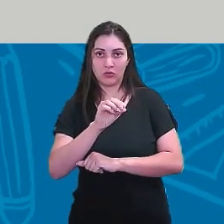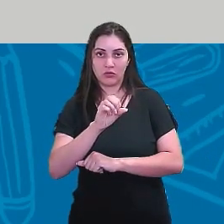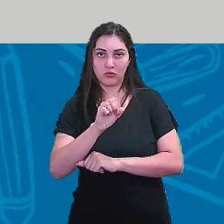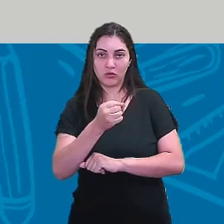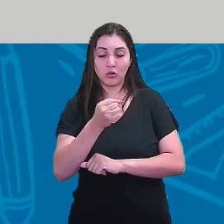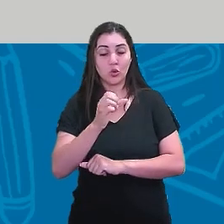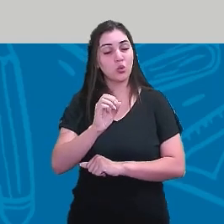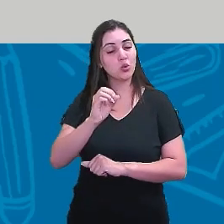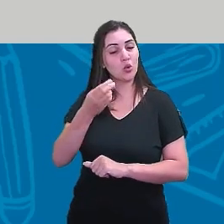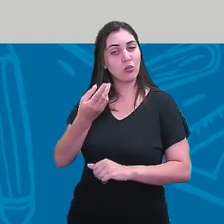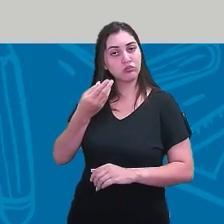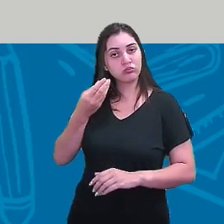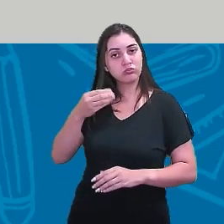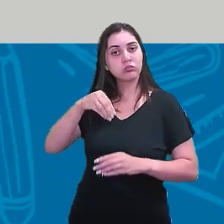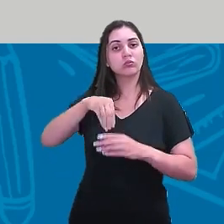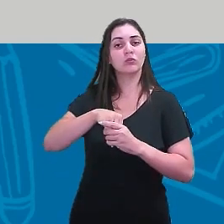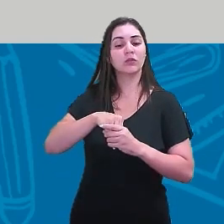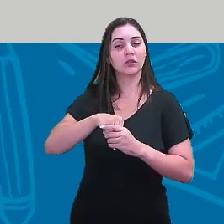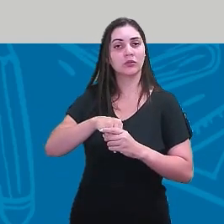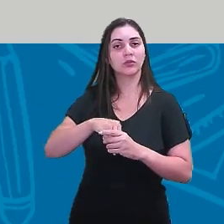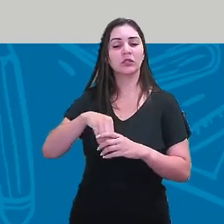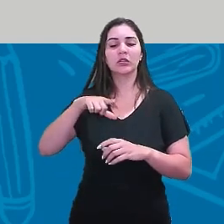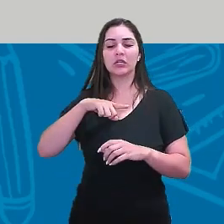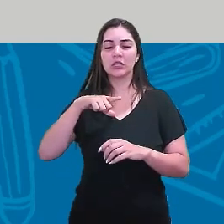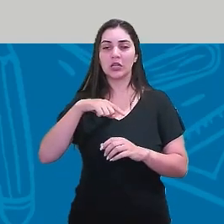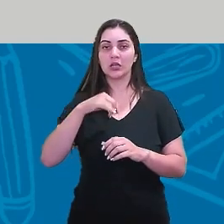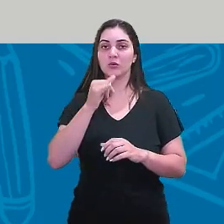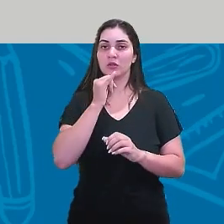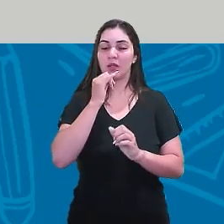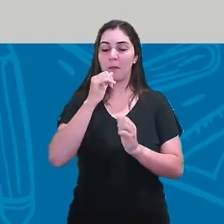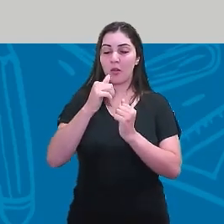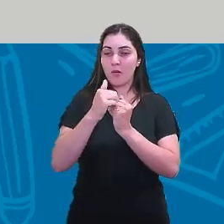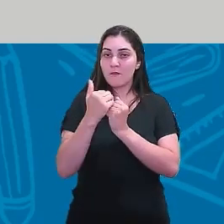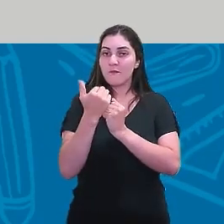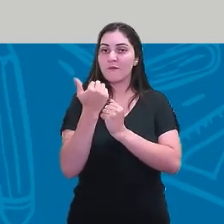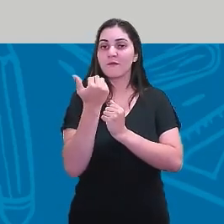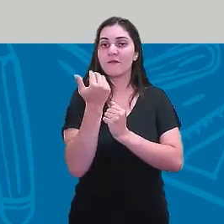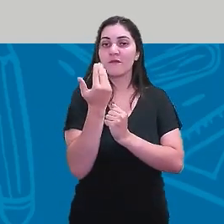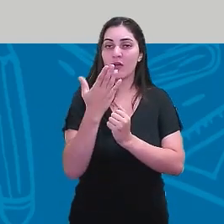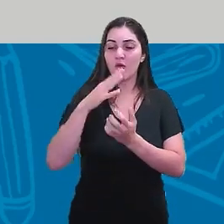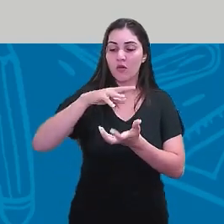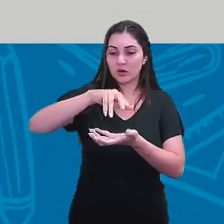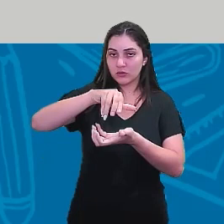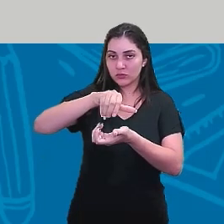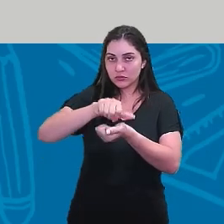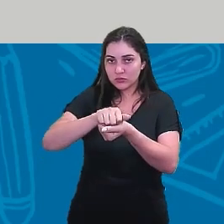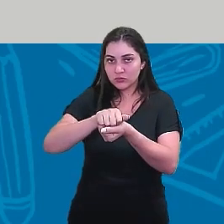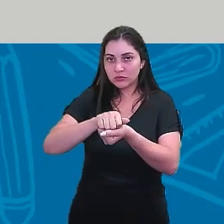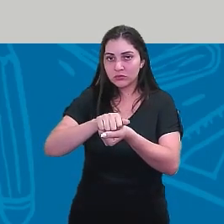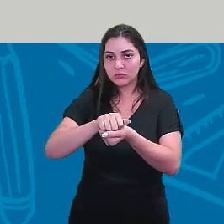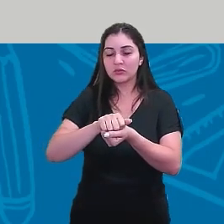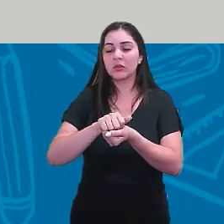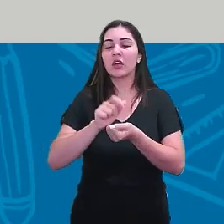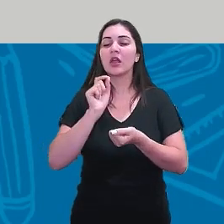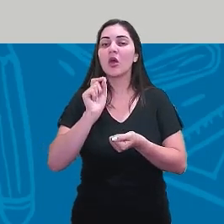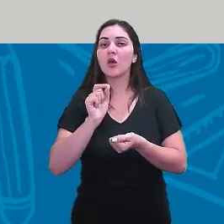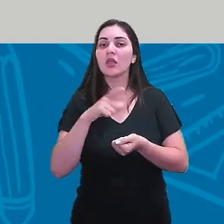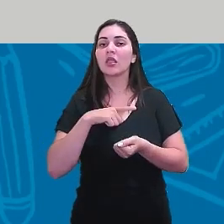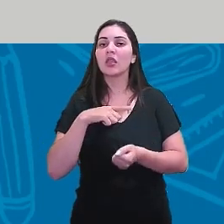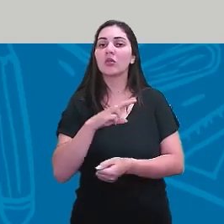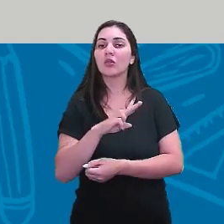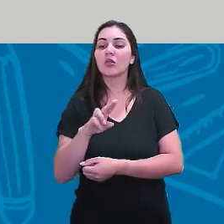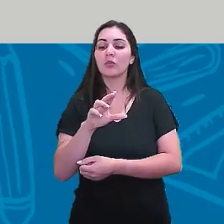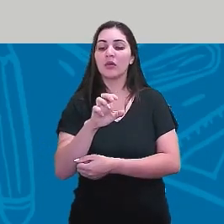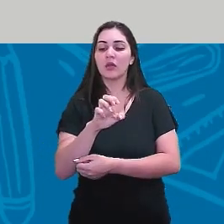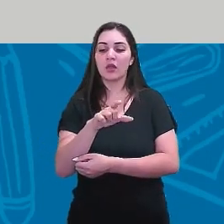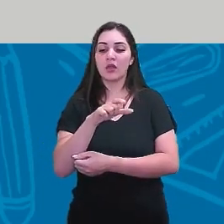interno, tá certo? E aqueles que atuam sobre a superfície, ou seja, fora do solo, são chamados de